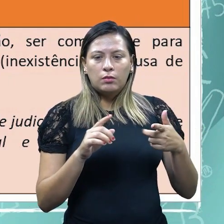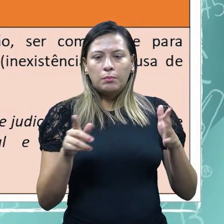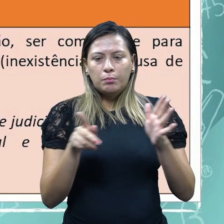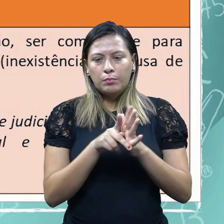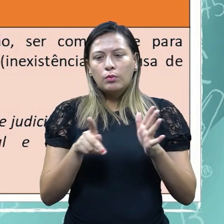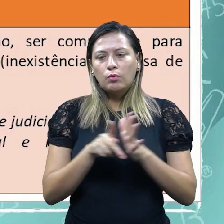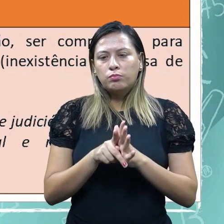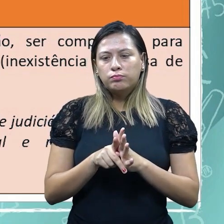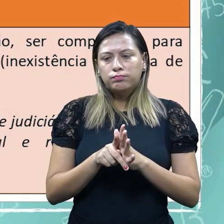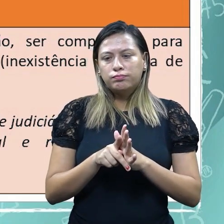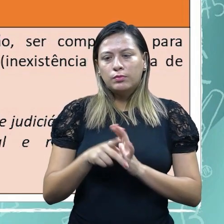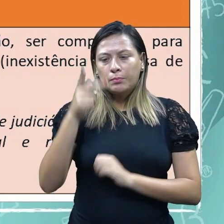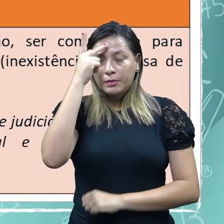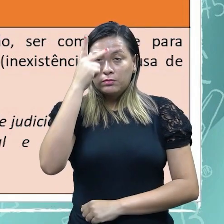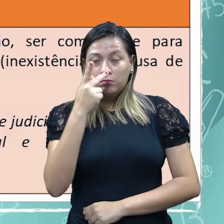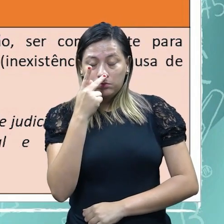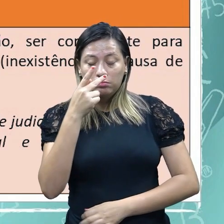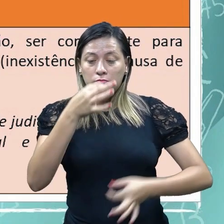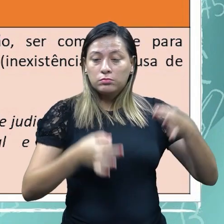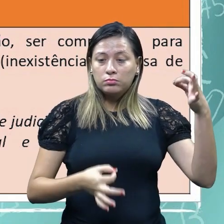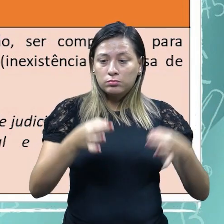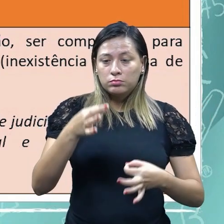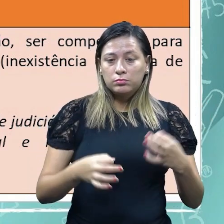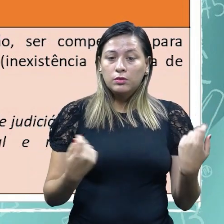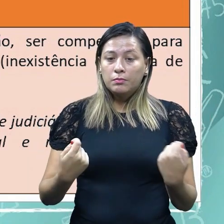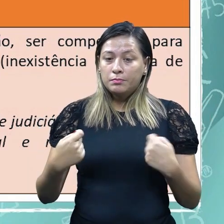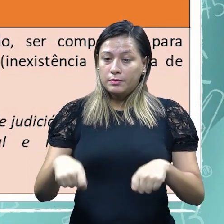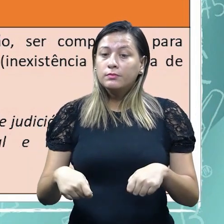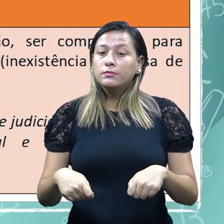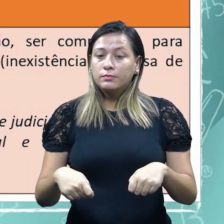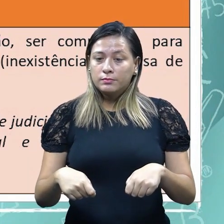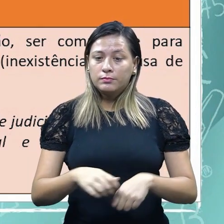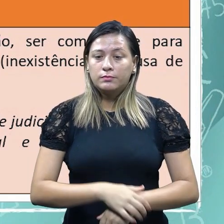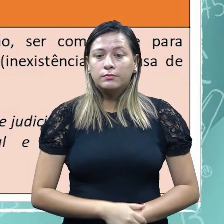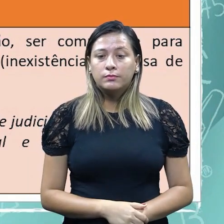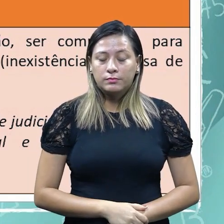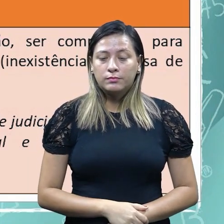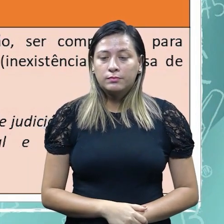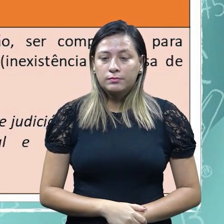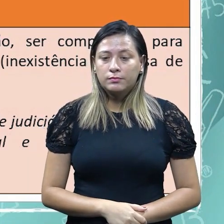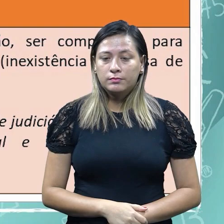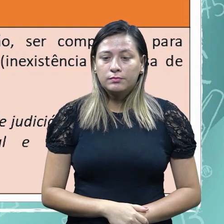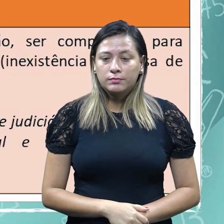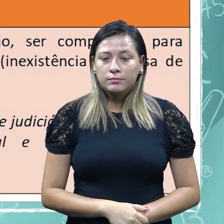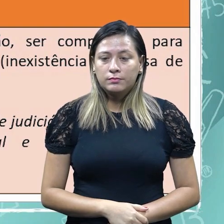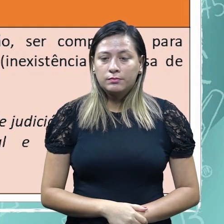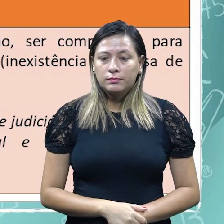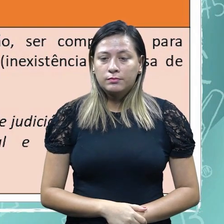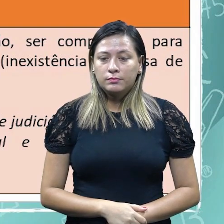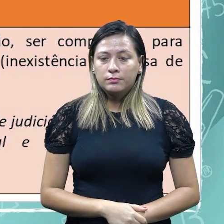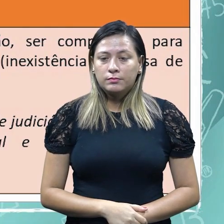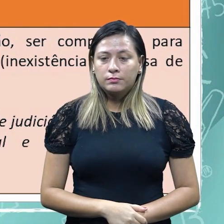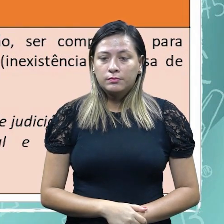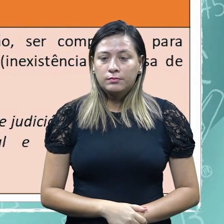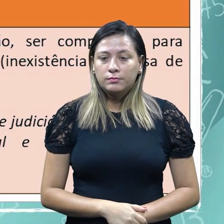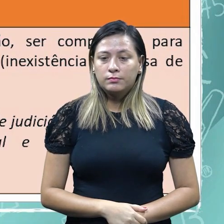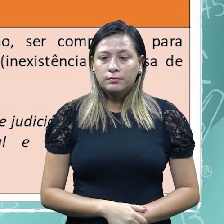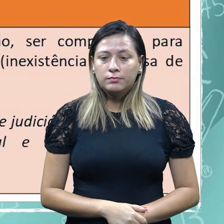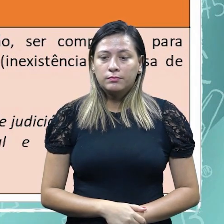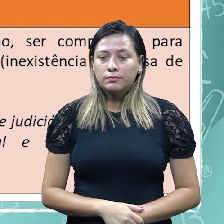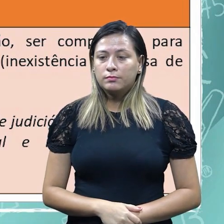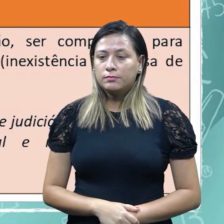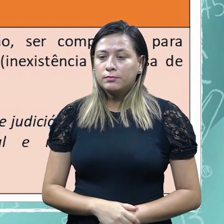relacionados à parte, personalidade jurídica, capacidade de ser parte, se você não tiver capacidade postulatória,